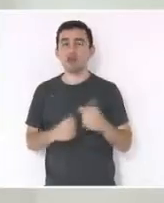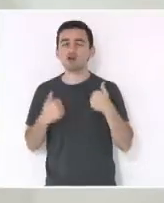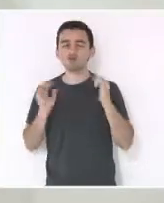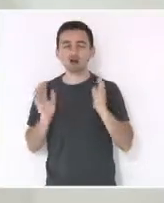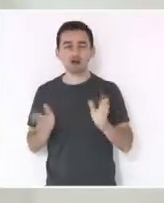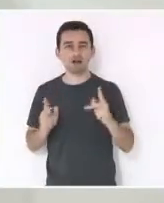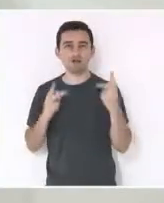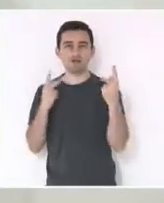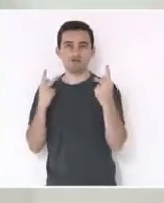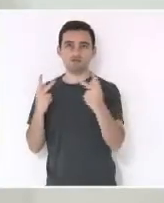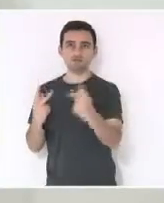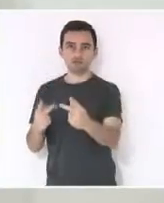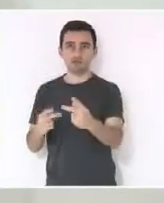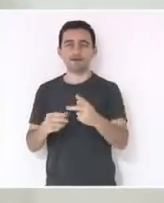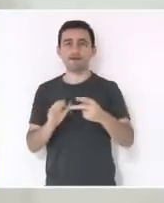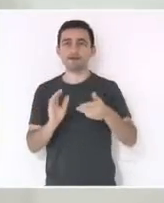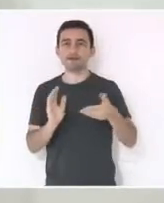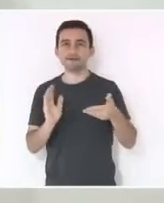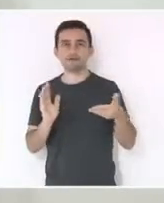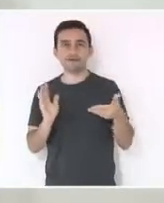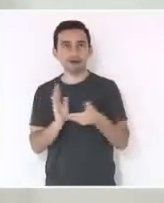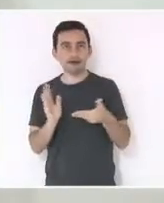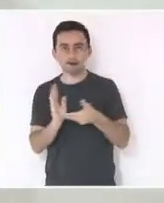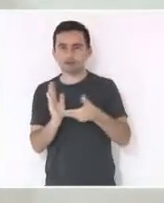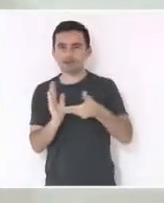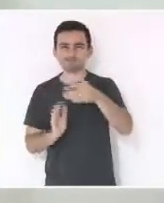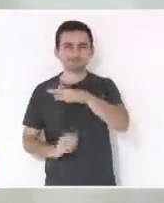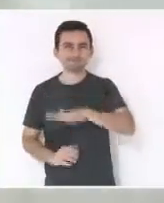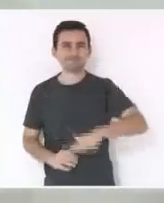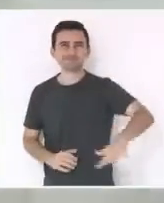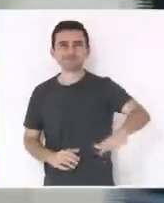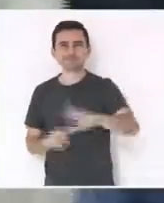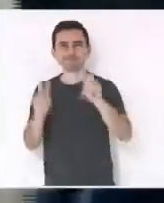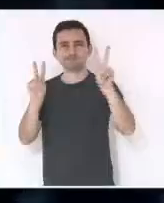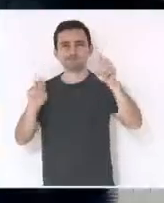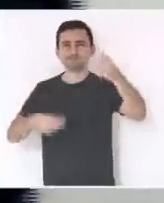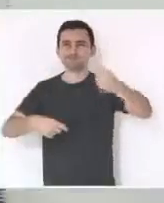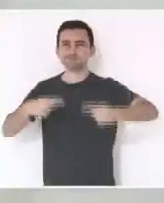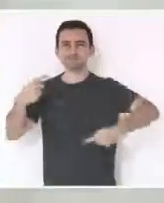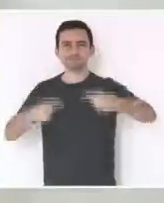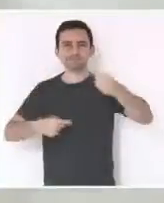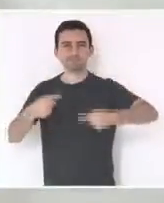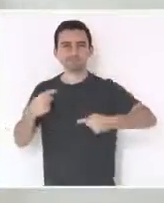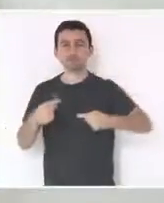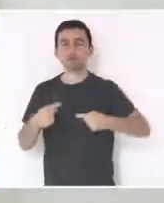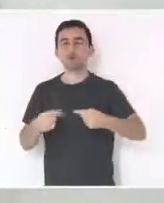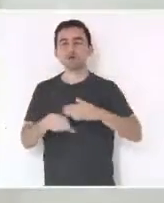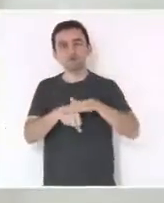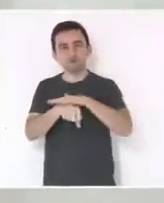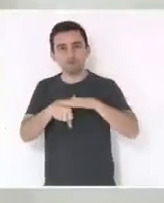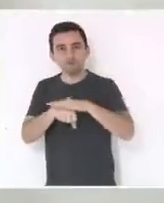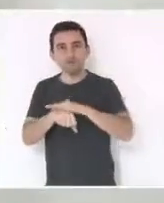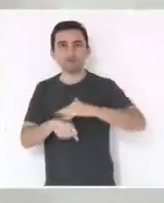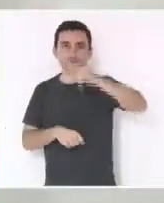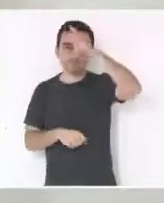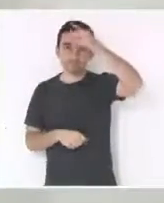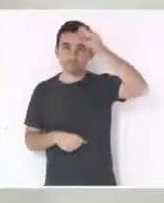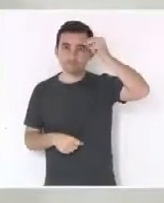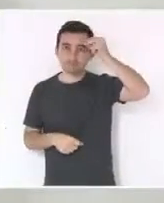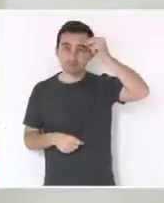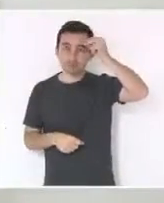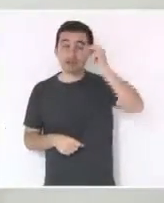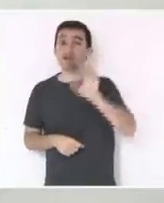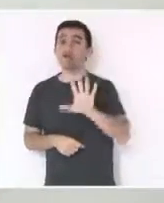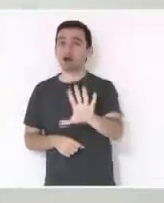tratando do tema deputado sílvio o interagir com os prefeitos mas foi fomos